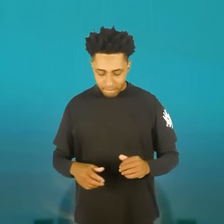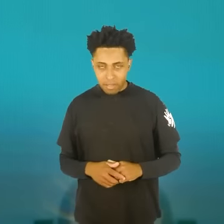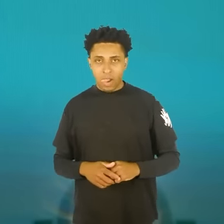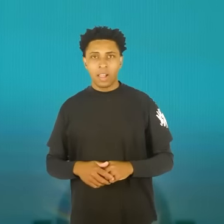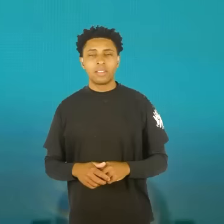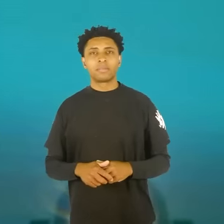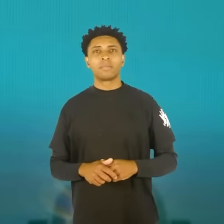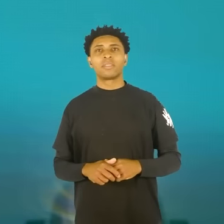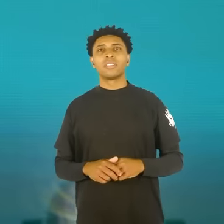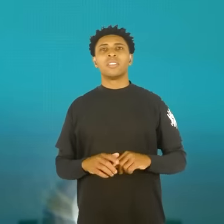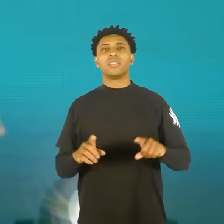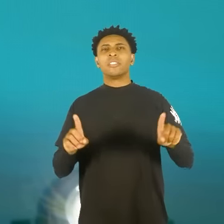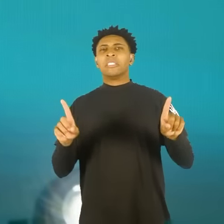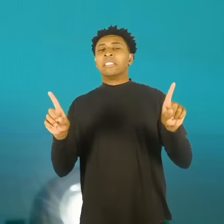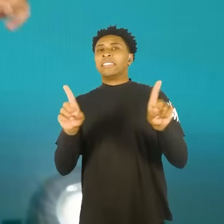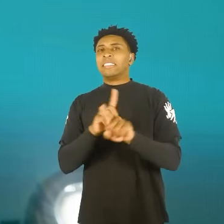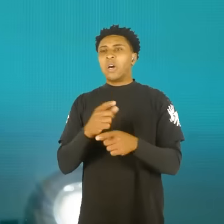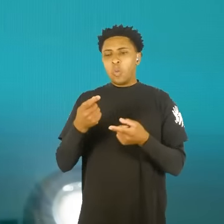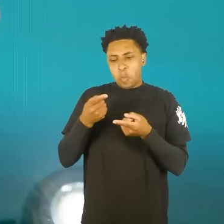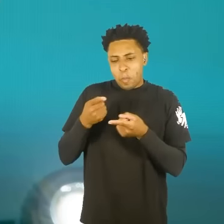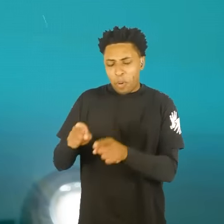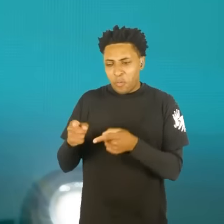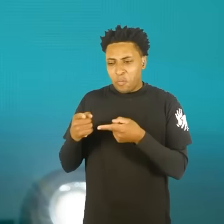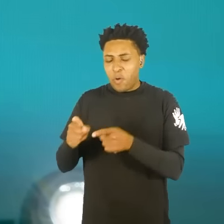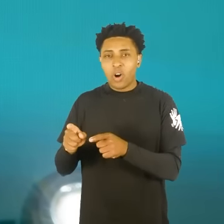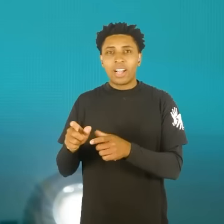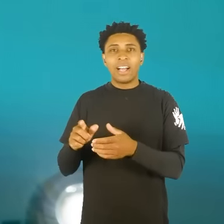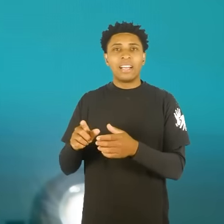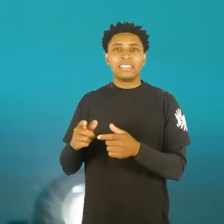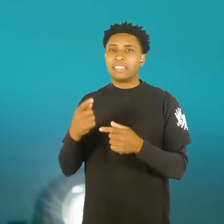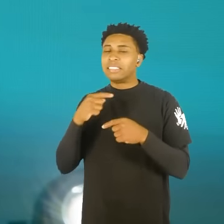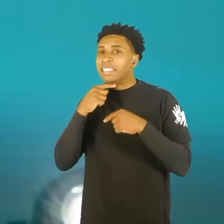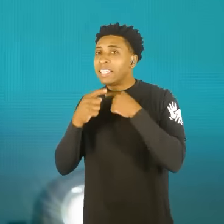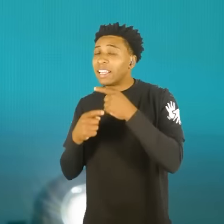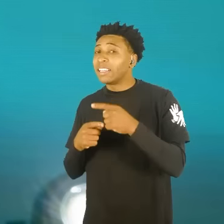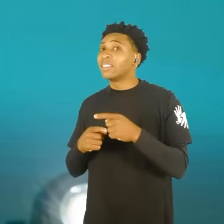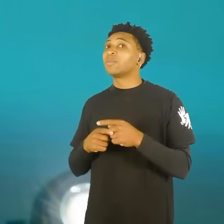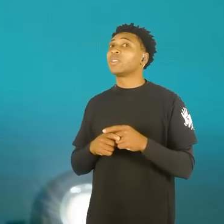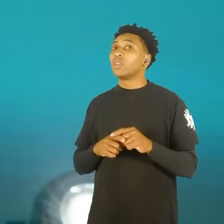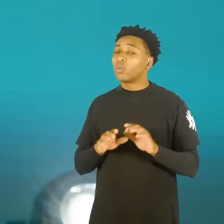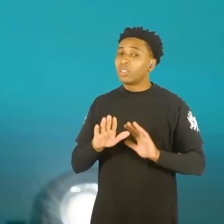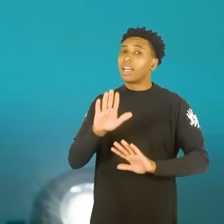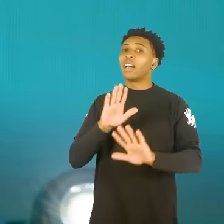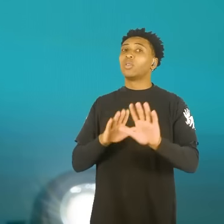Não persiga ninguém, porque todo perseguidor é filho do diabo. Todo perseguidor é filho